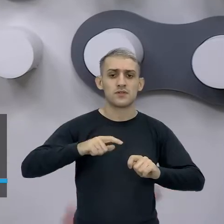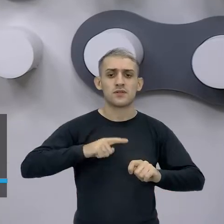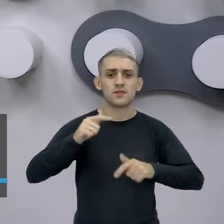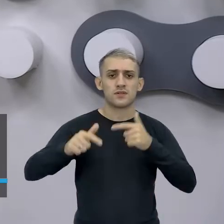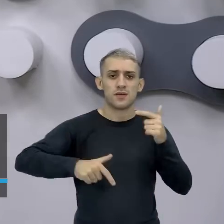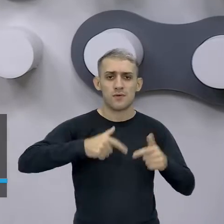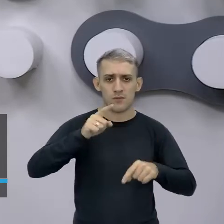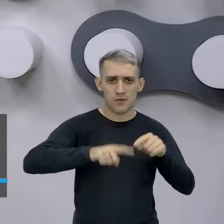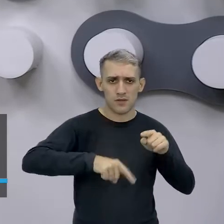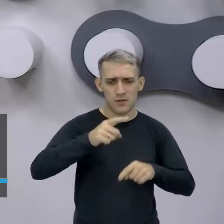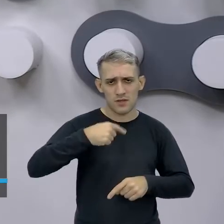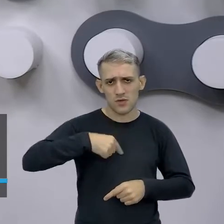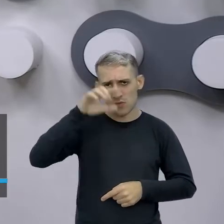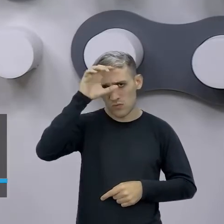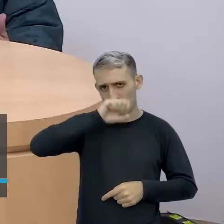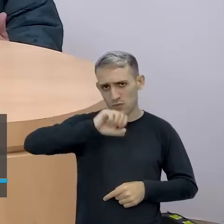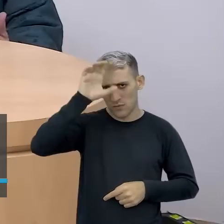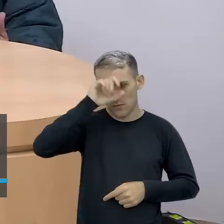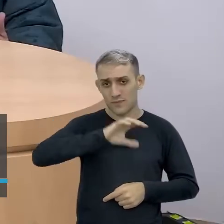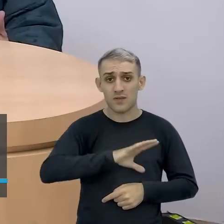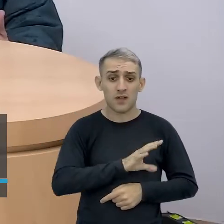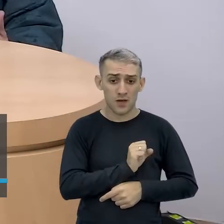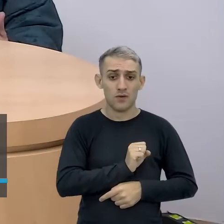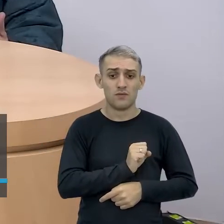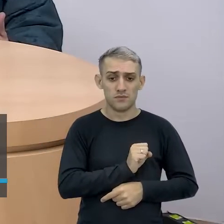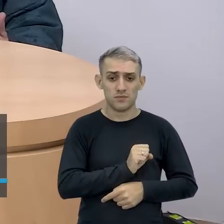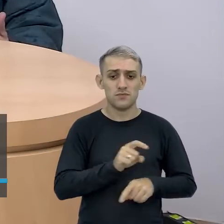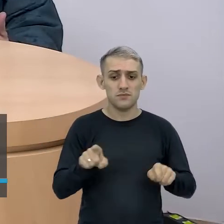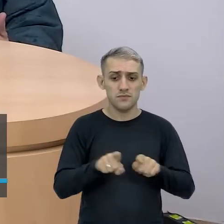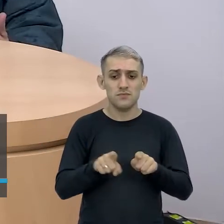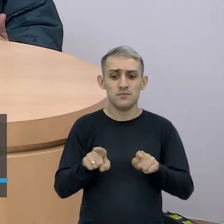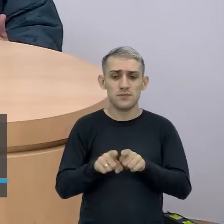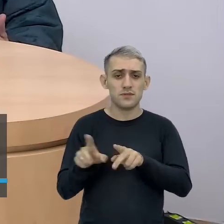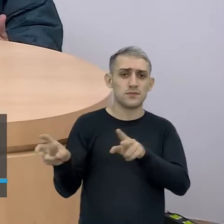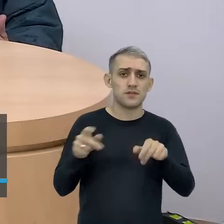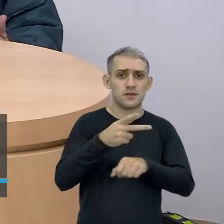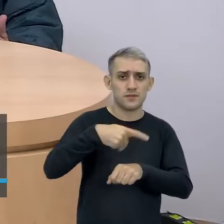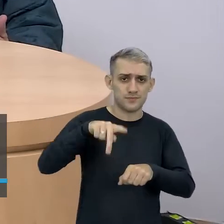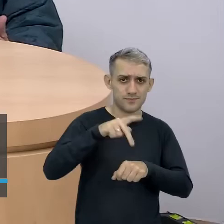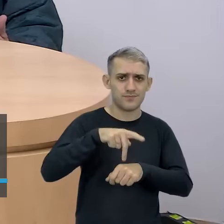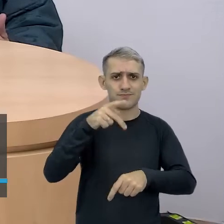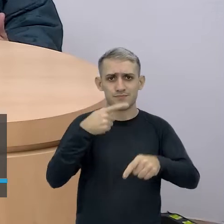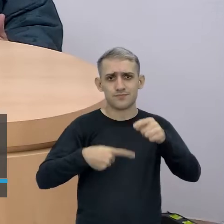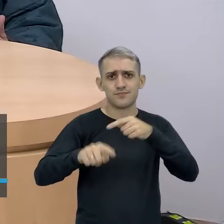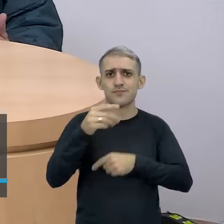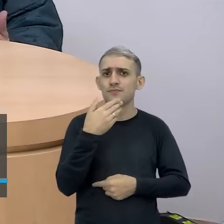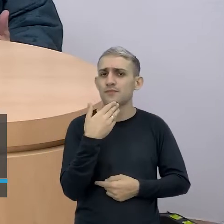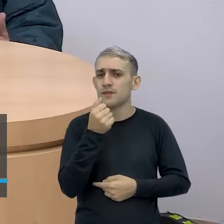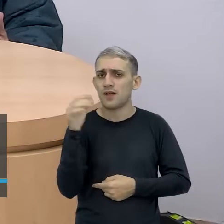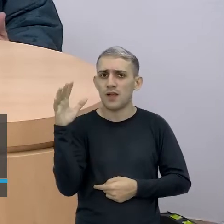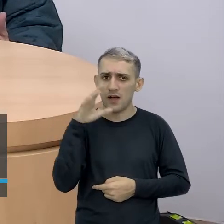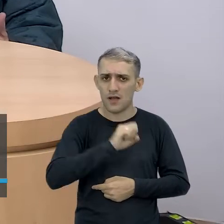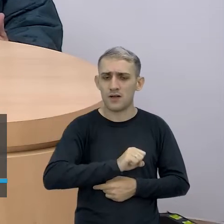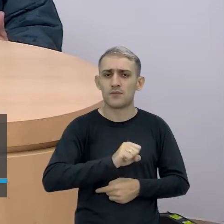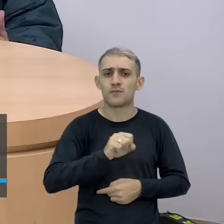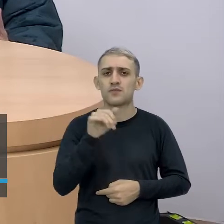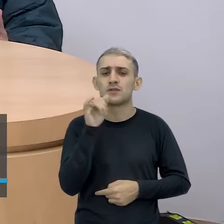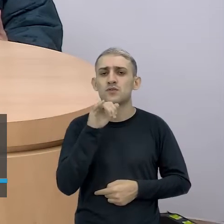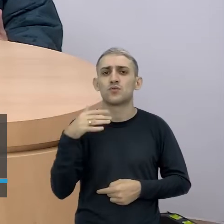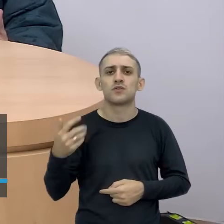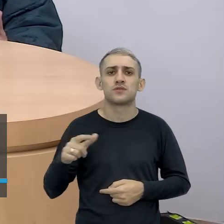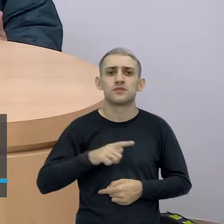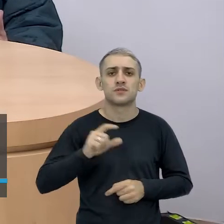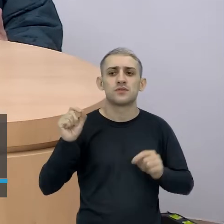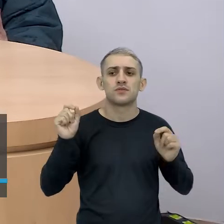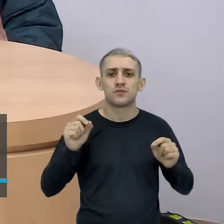eu estou gostando muito de aprender. Eles também perceberam que os países se desenvolvem melhor e mais rápido quando eles